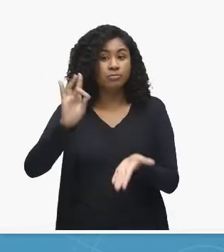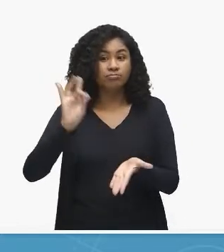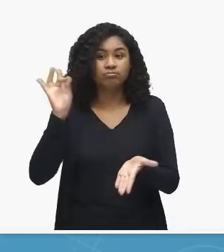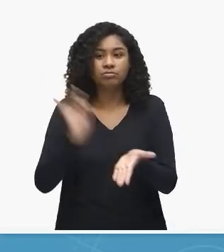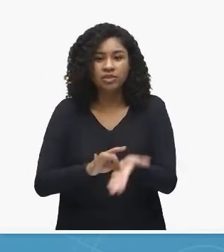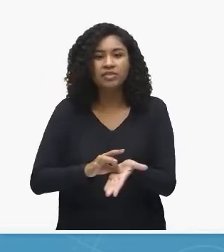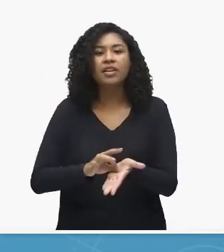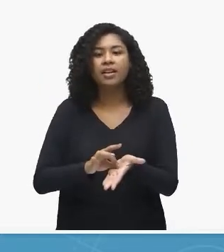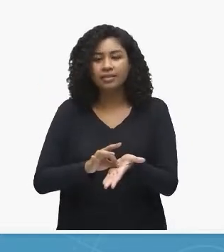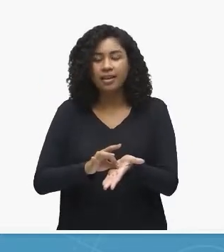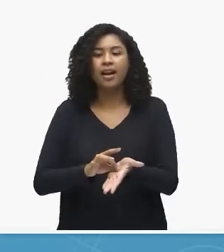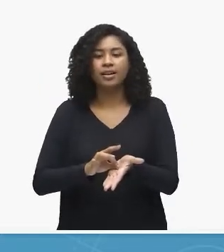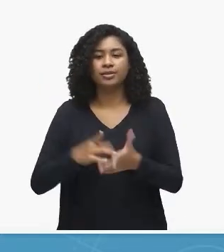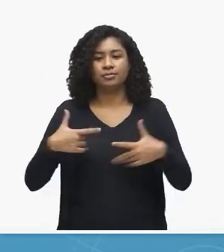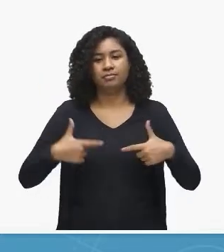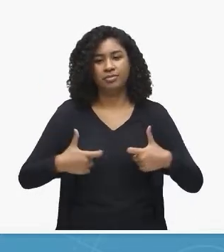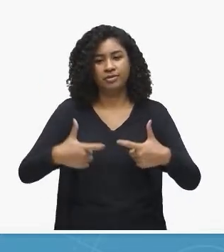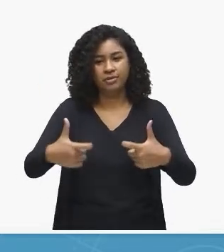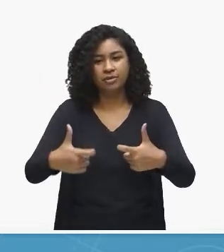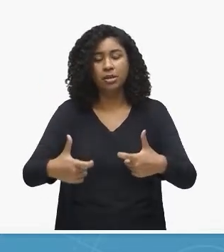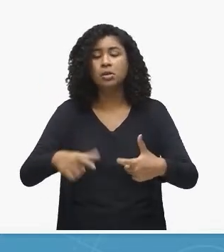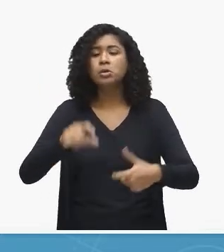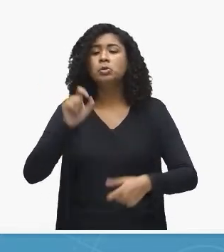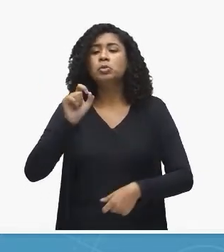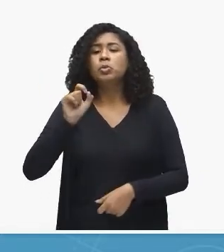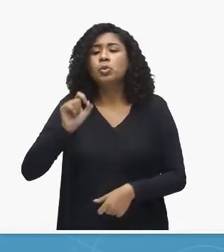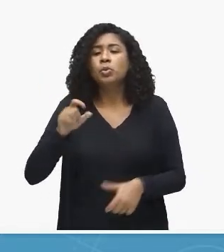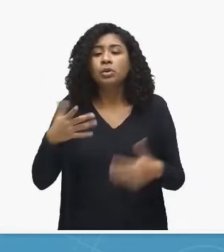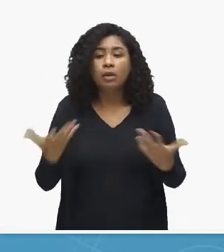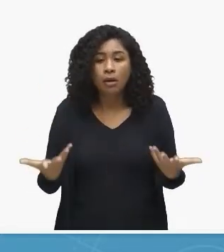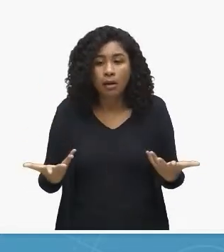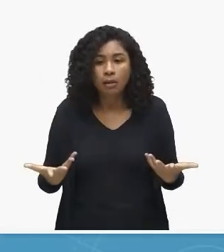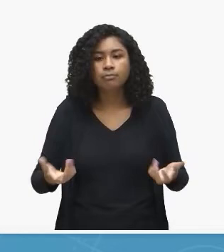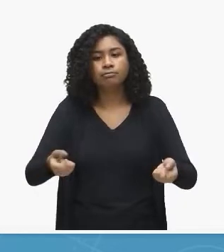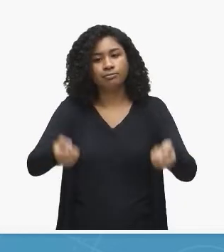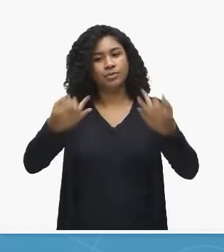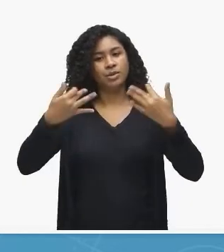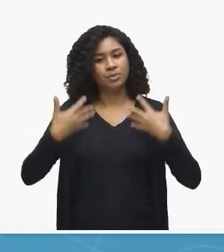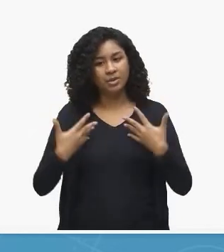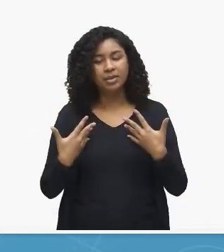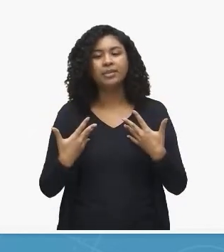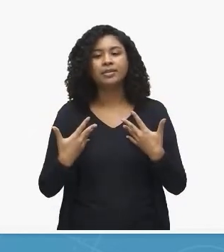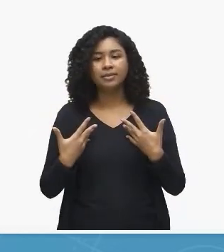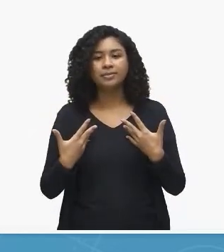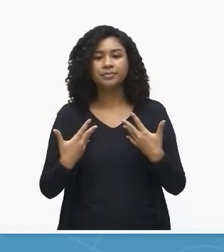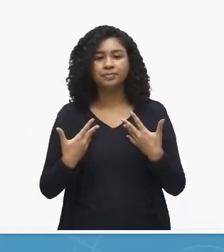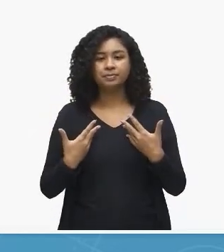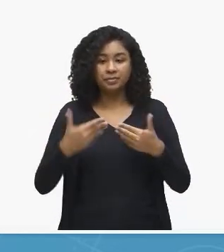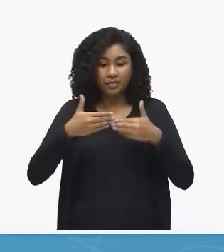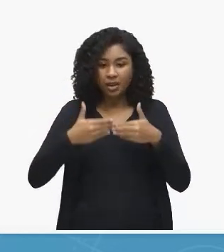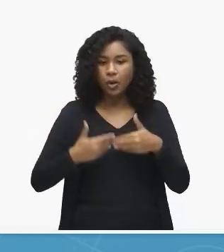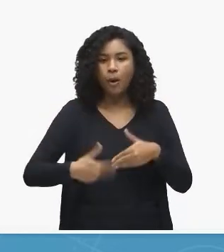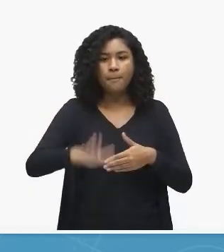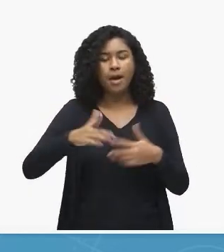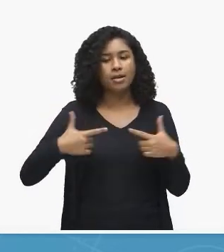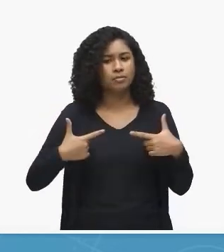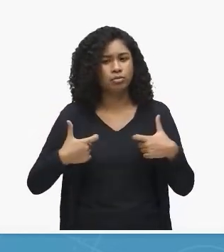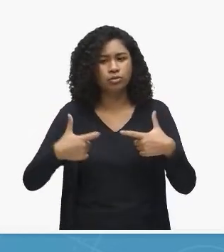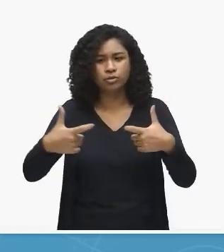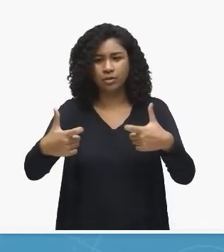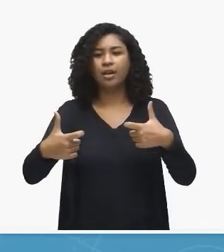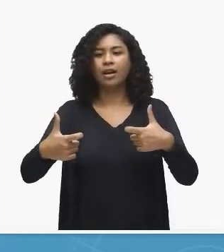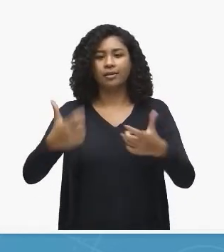aí que dá início à guerra. Qual foi esse estopim? Então, a partir dali, é a gota d'água, não tem mais como segurar, o